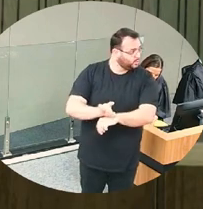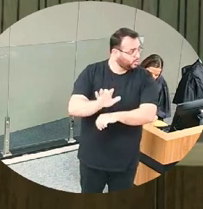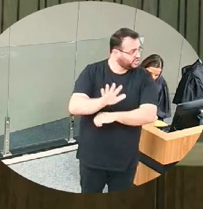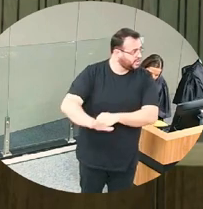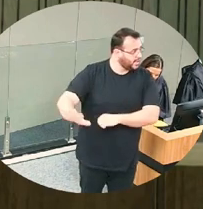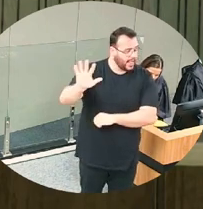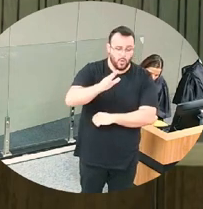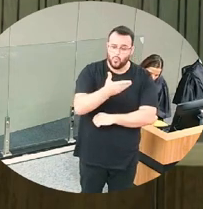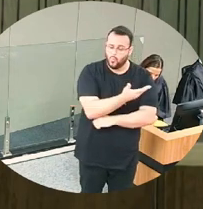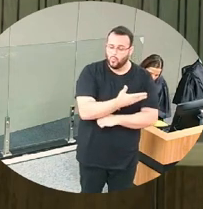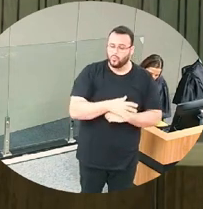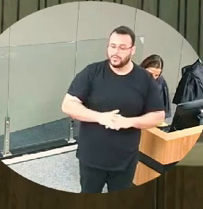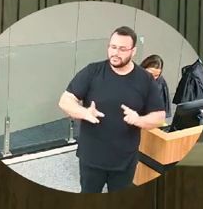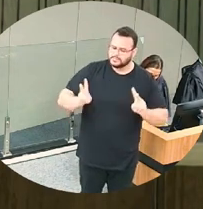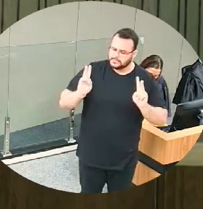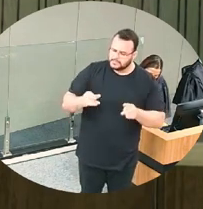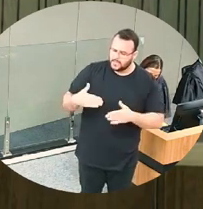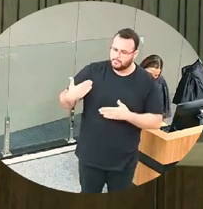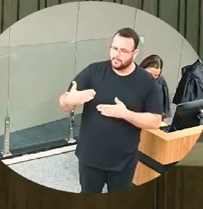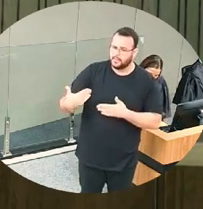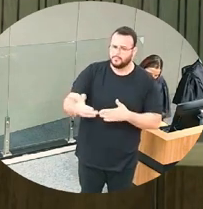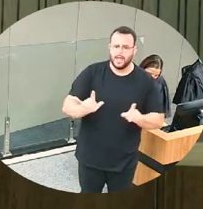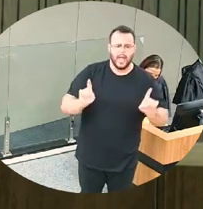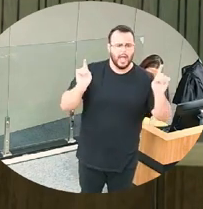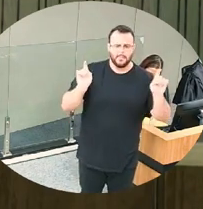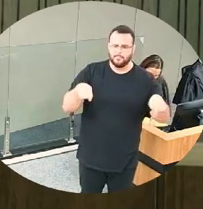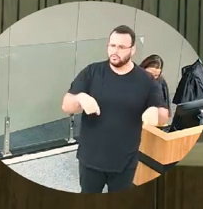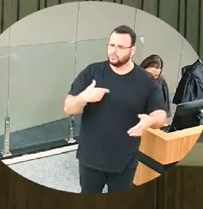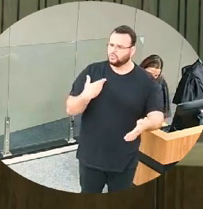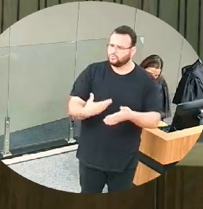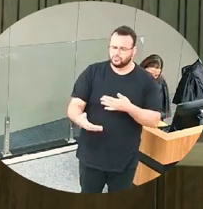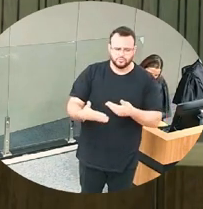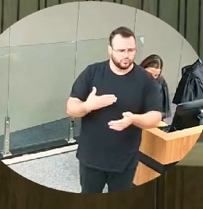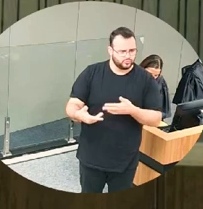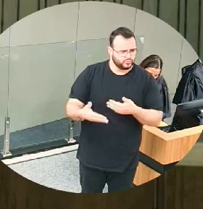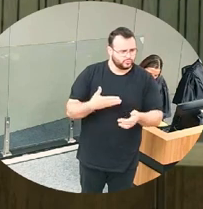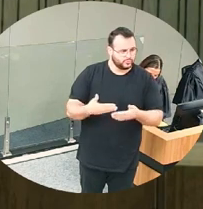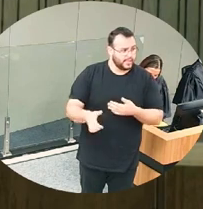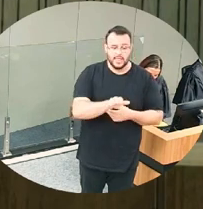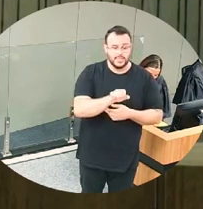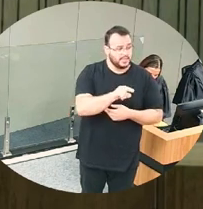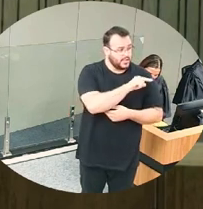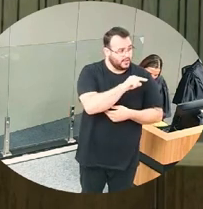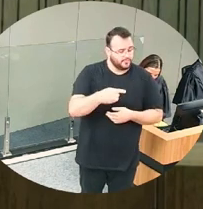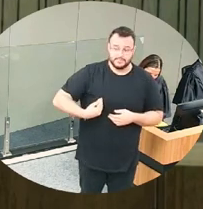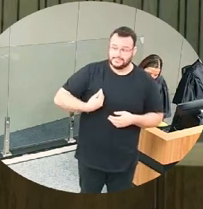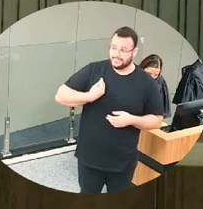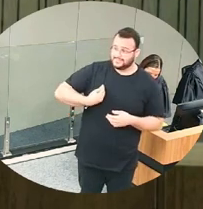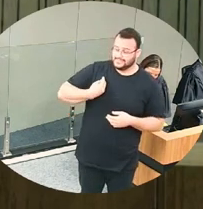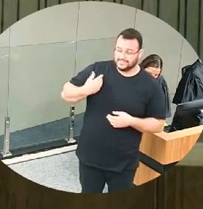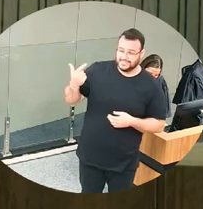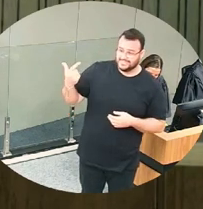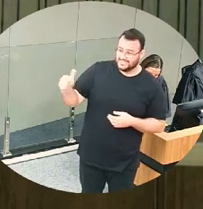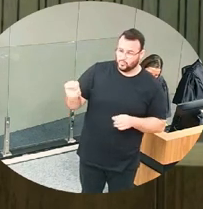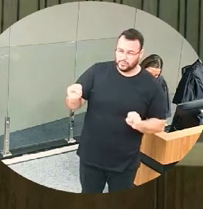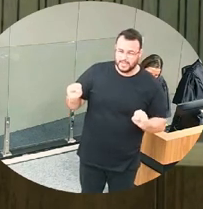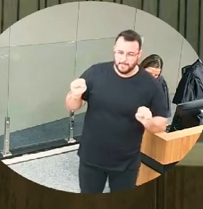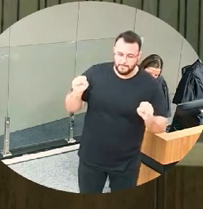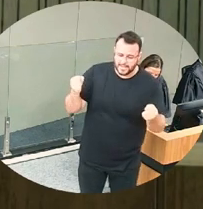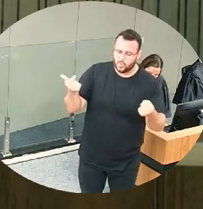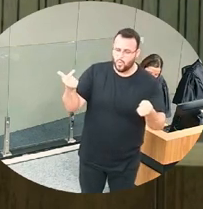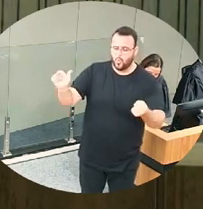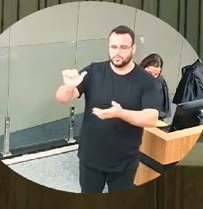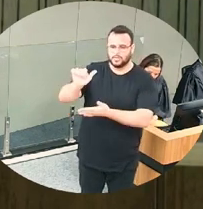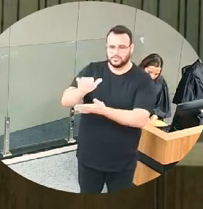medida do possível de estar presente na posse de qualquer servidor se eu estivesse na casa e não estivesse empenhado em